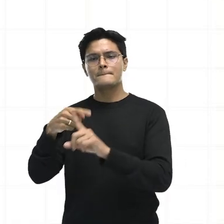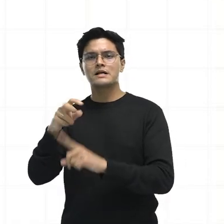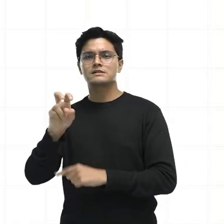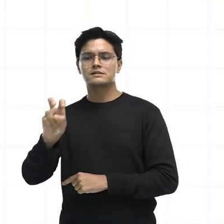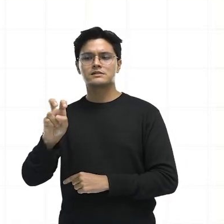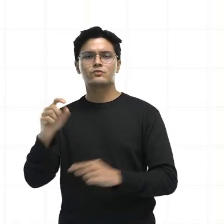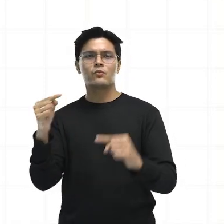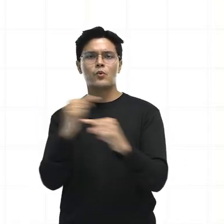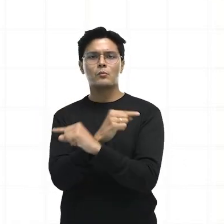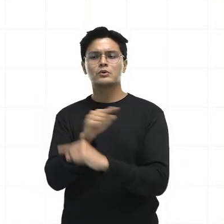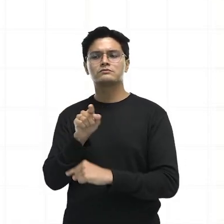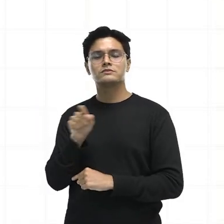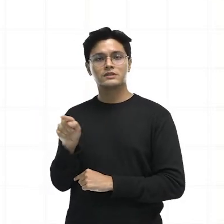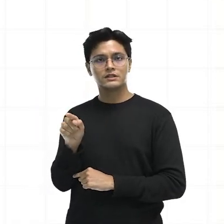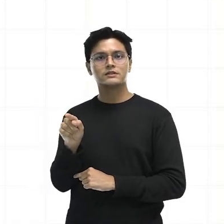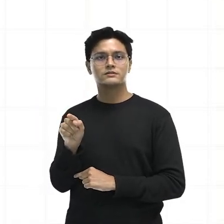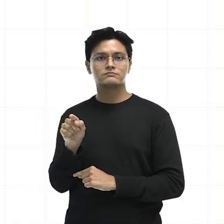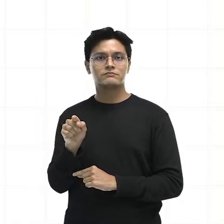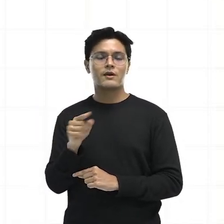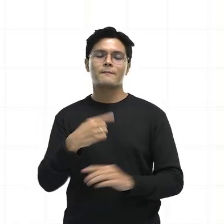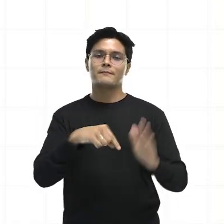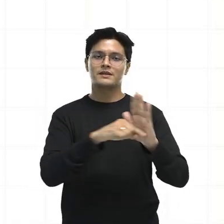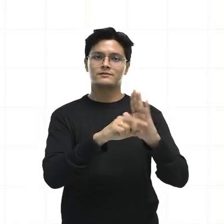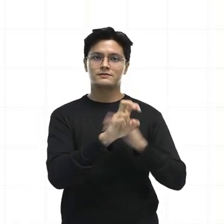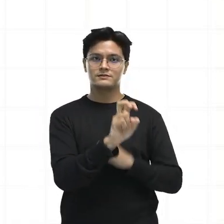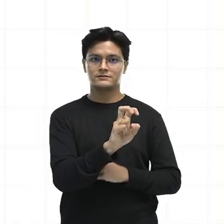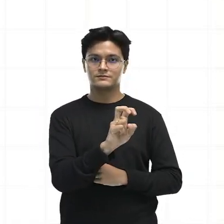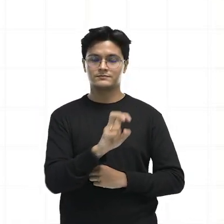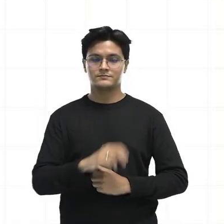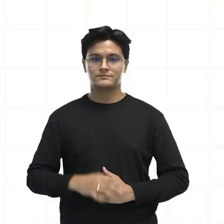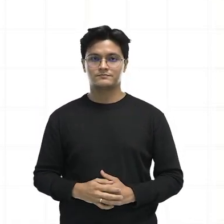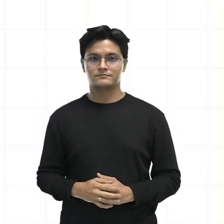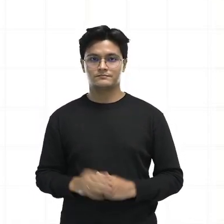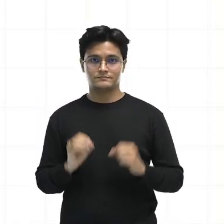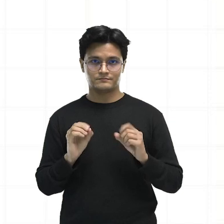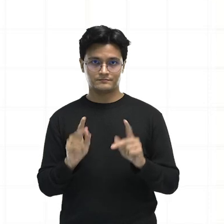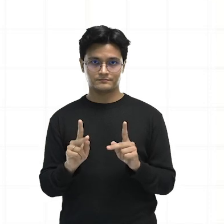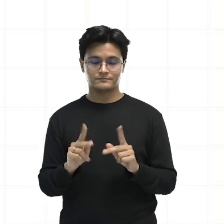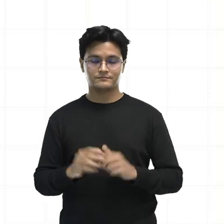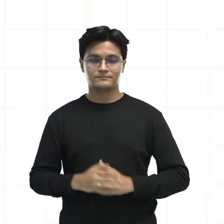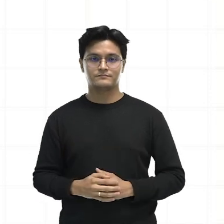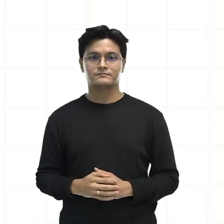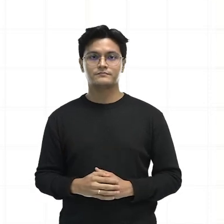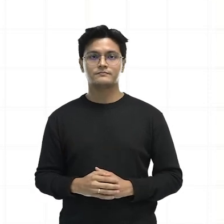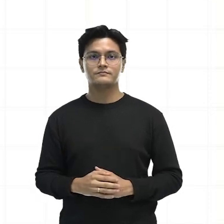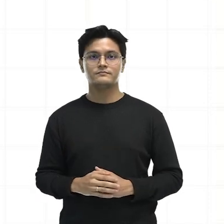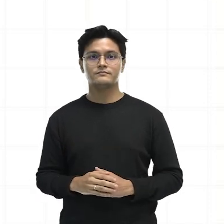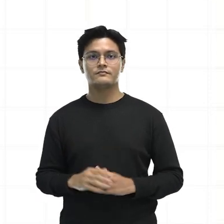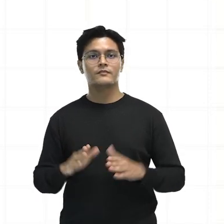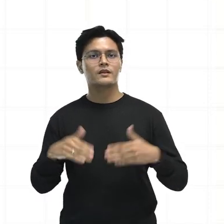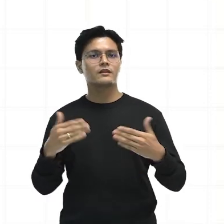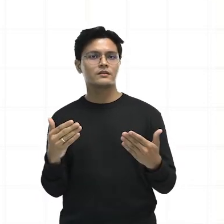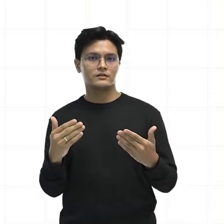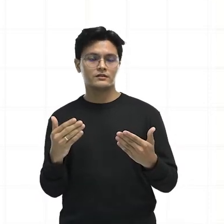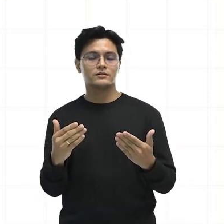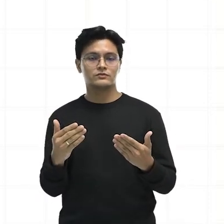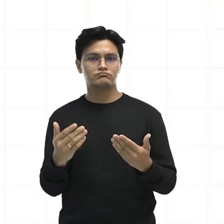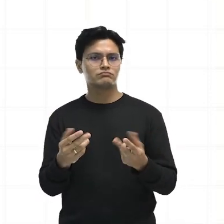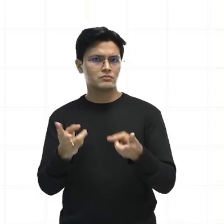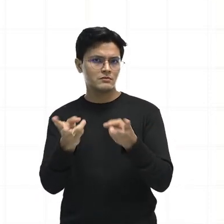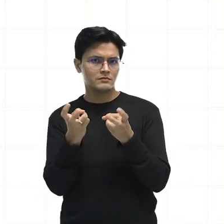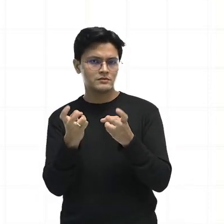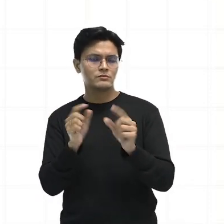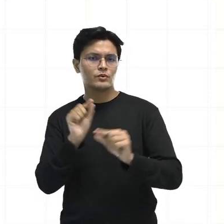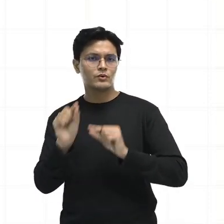positivo? O oposto de 5 positivo é o menos 5, tá bom? Então, o que muda aqui, como você já